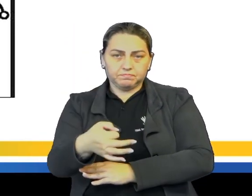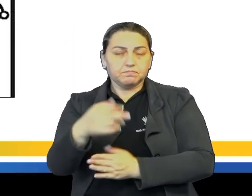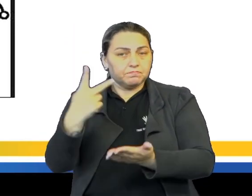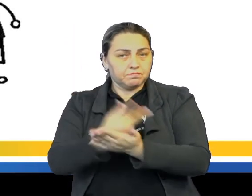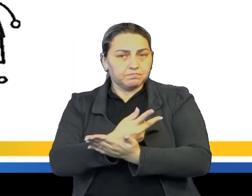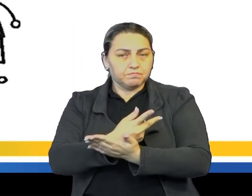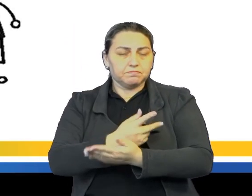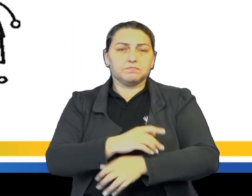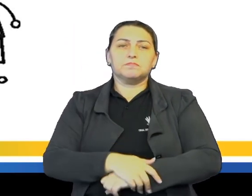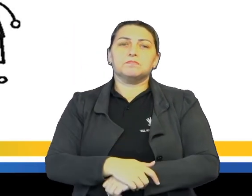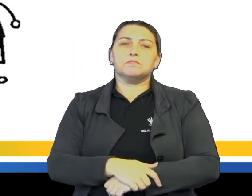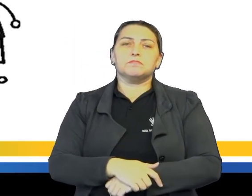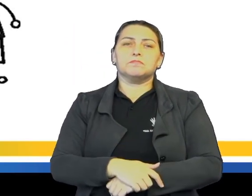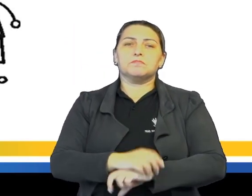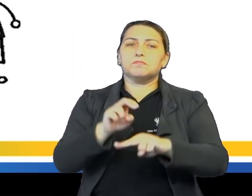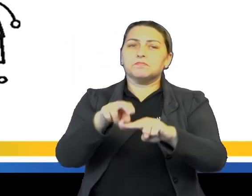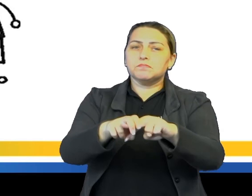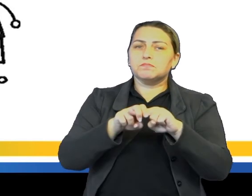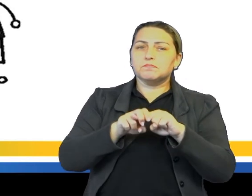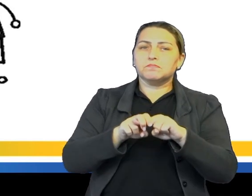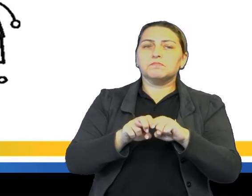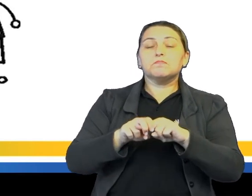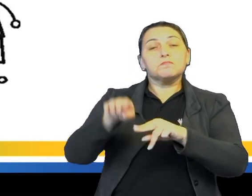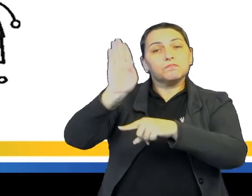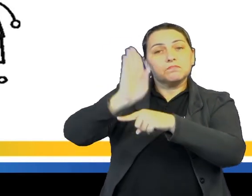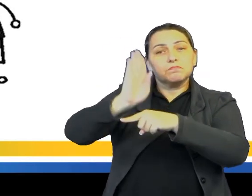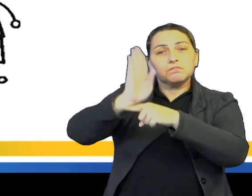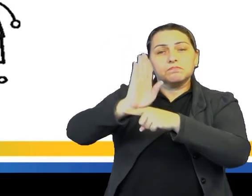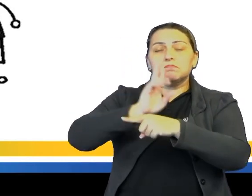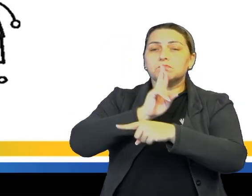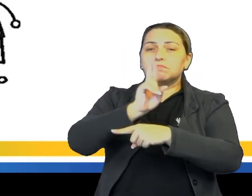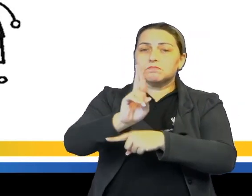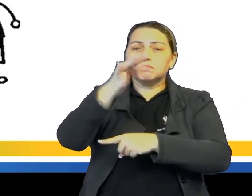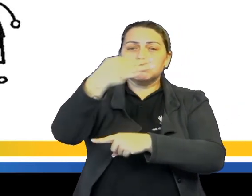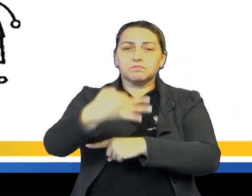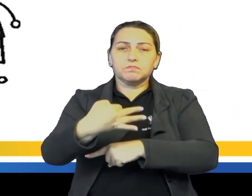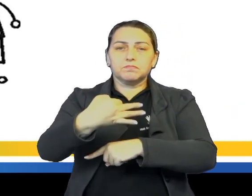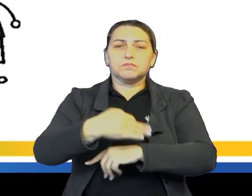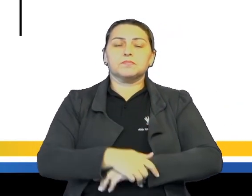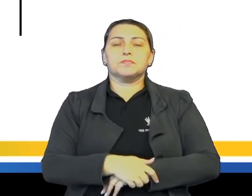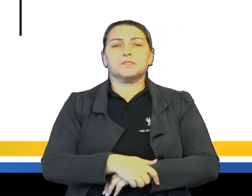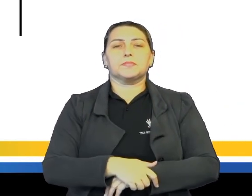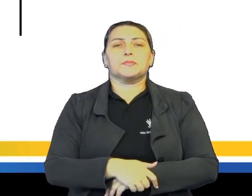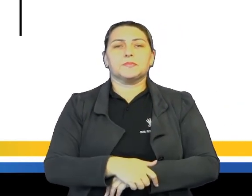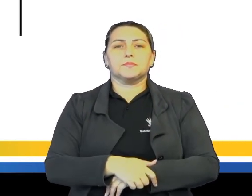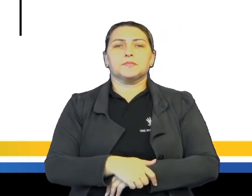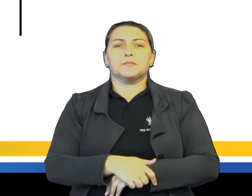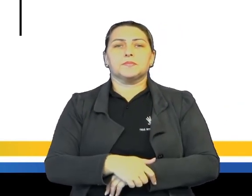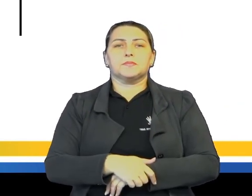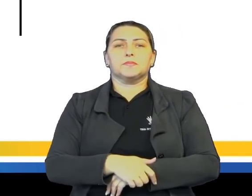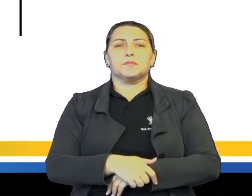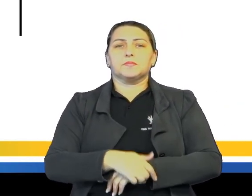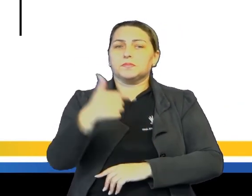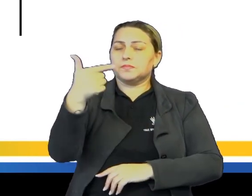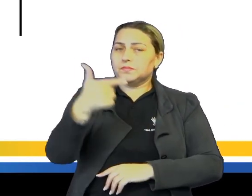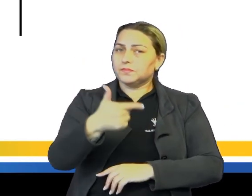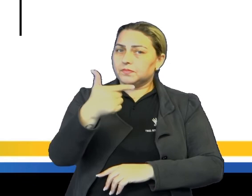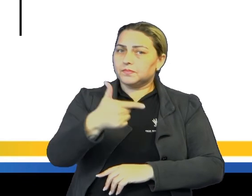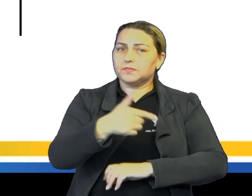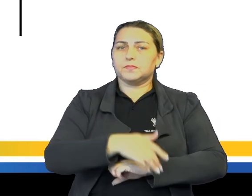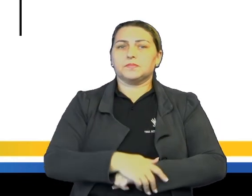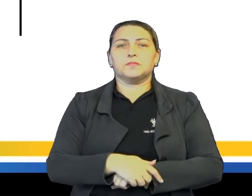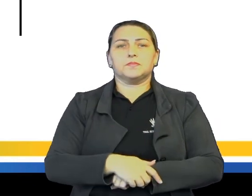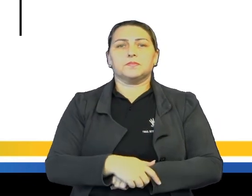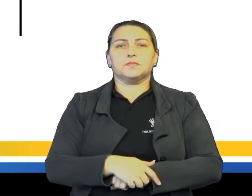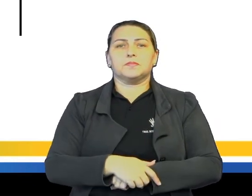ser correta. Portanto, é a segunda afirmação a correta a se dizer. A segunda